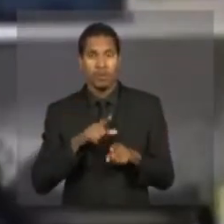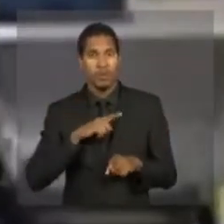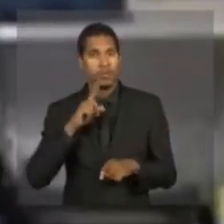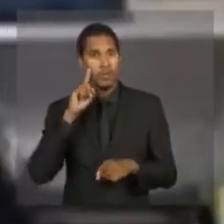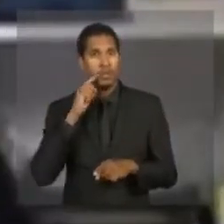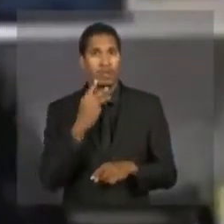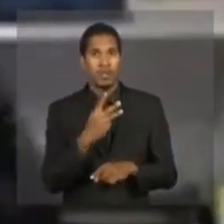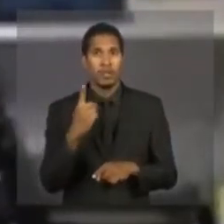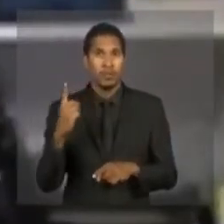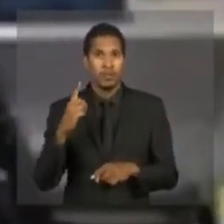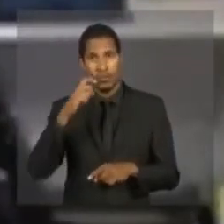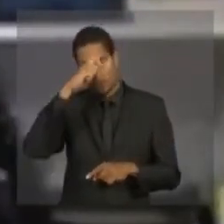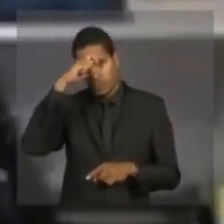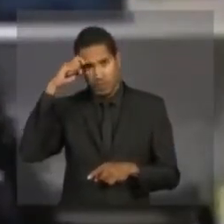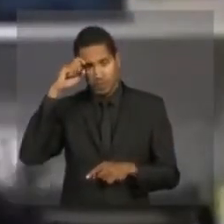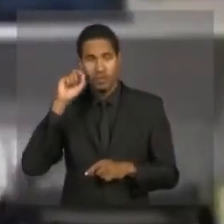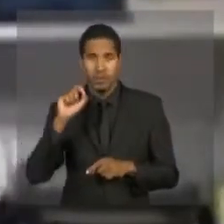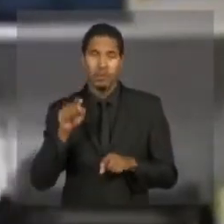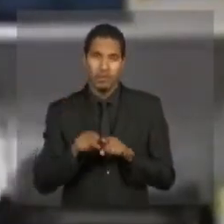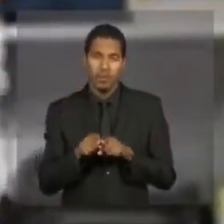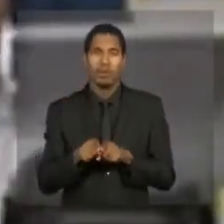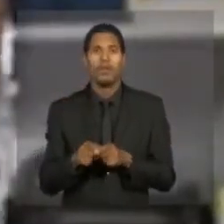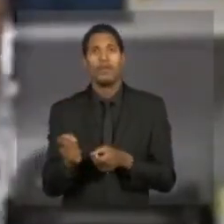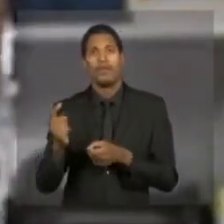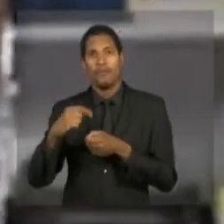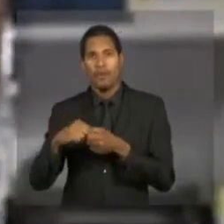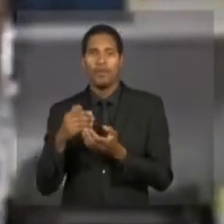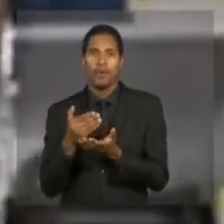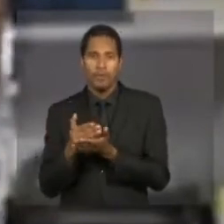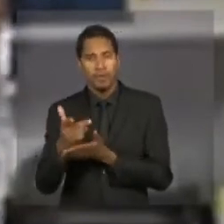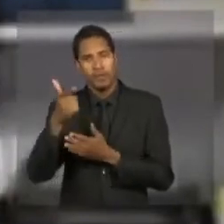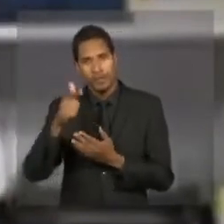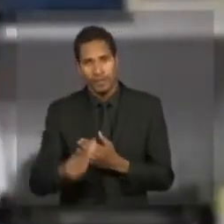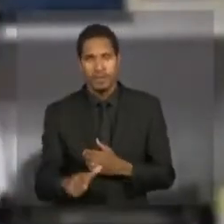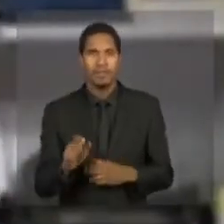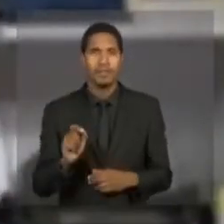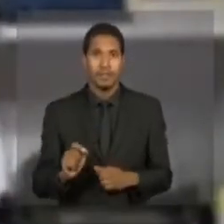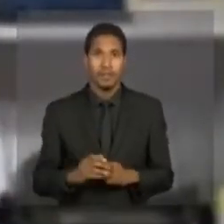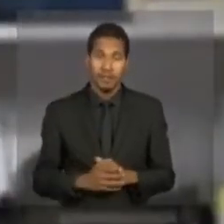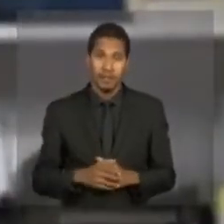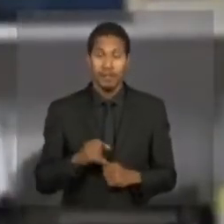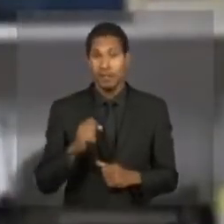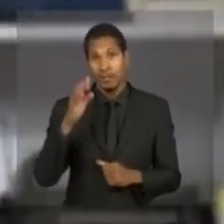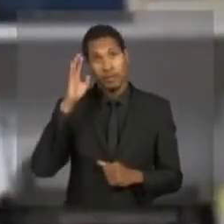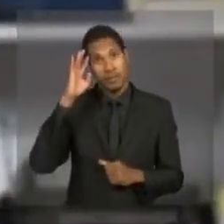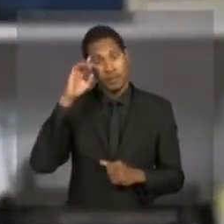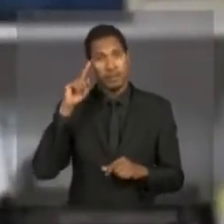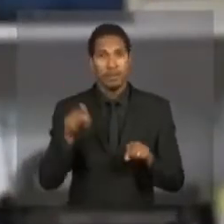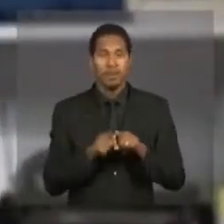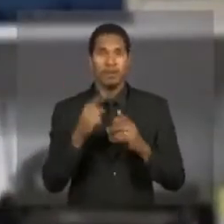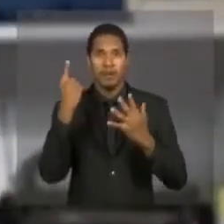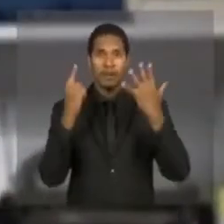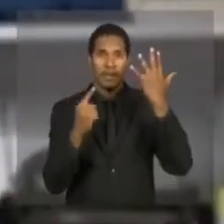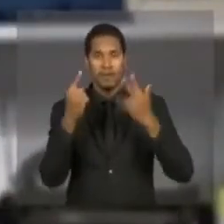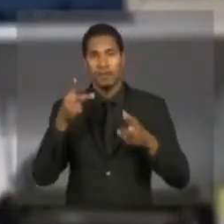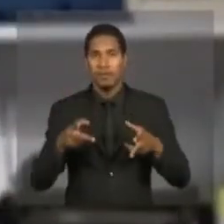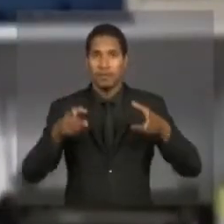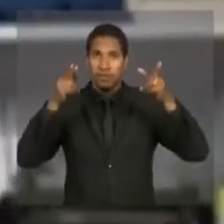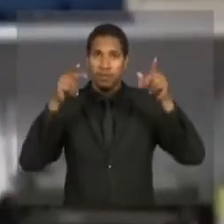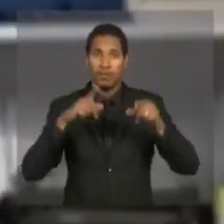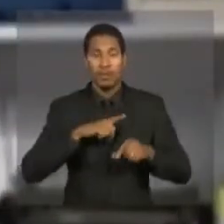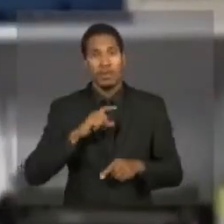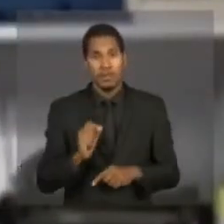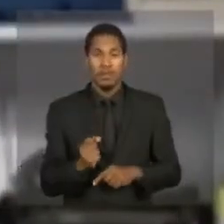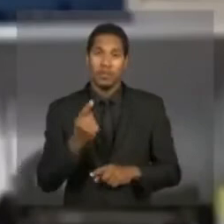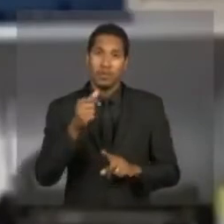prazo mínimo, né, para o reinício. E se a gente pensar que o carnaval foi suspenso, talvez a gente precise